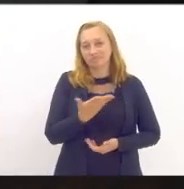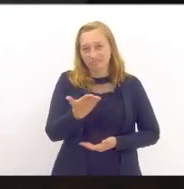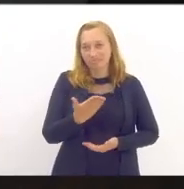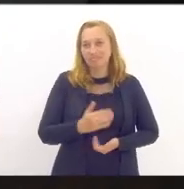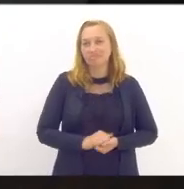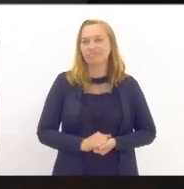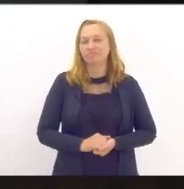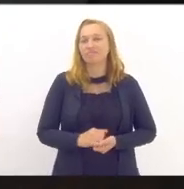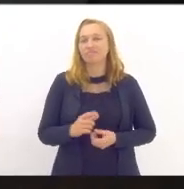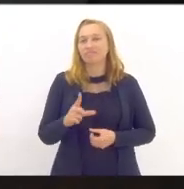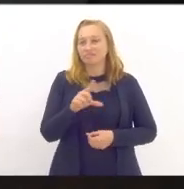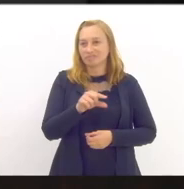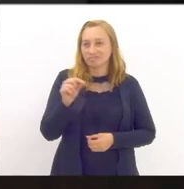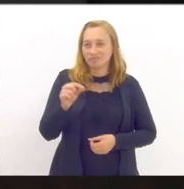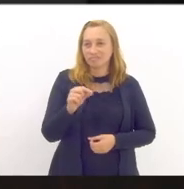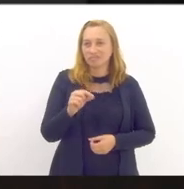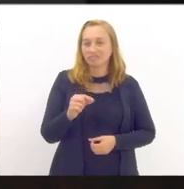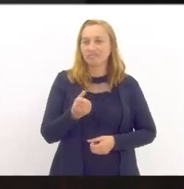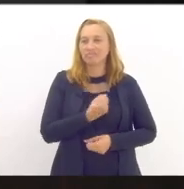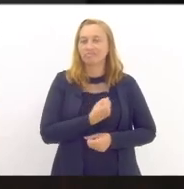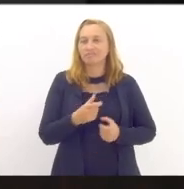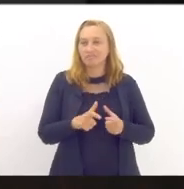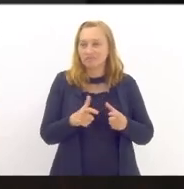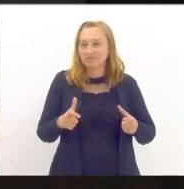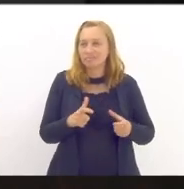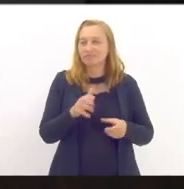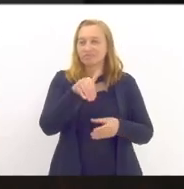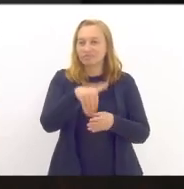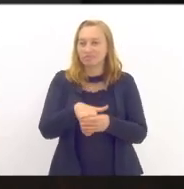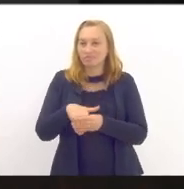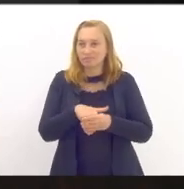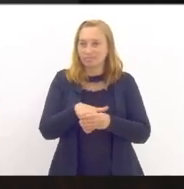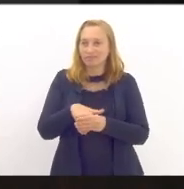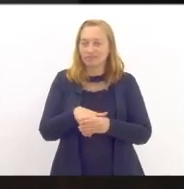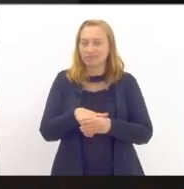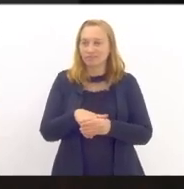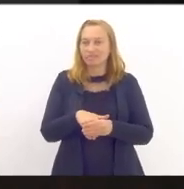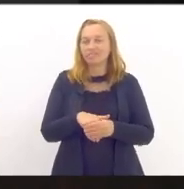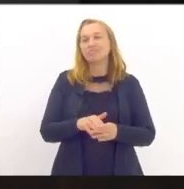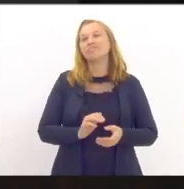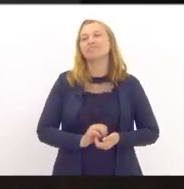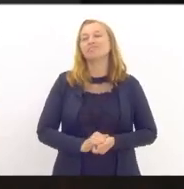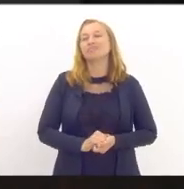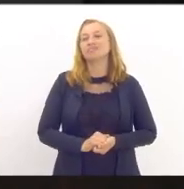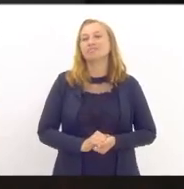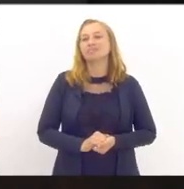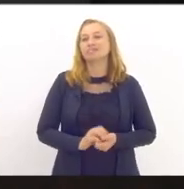foi reeleito e com unanimidade, algo que é inédito naquela Câmara Municipal.